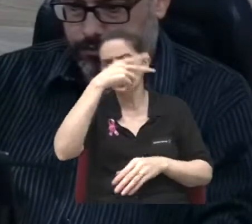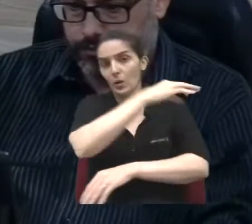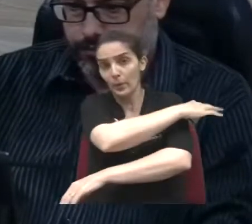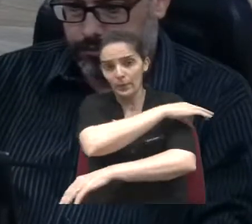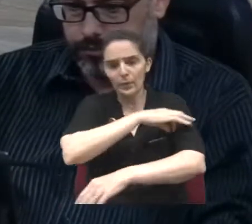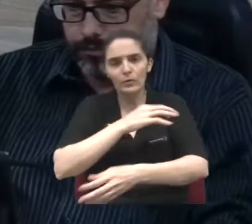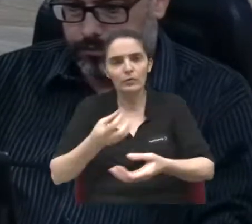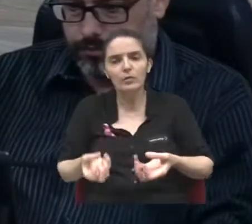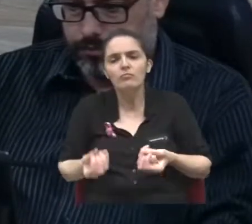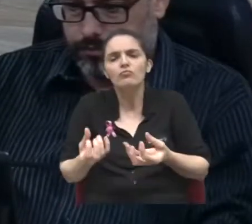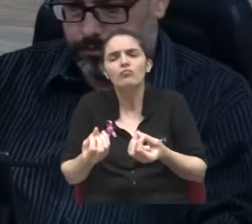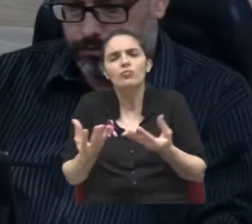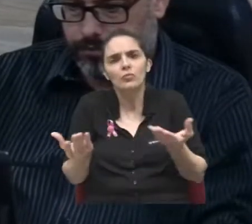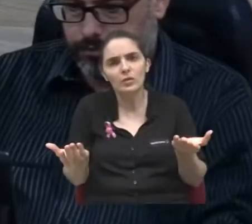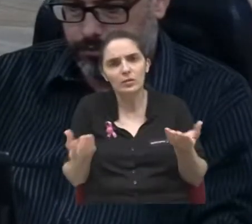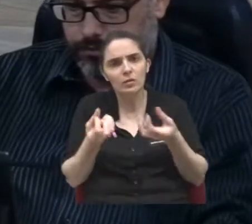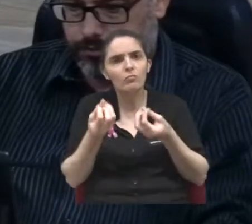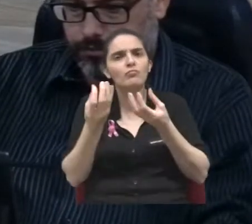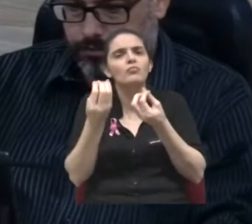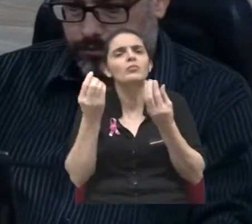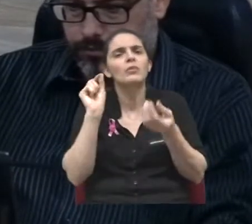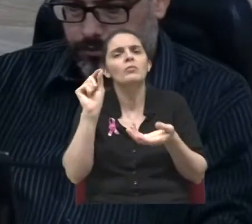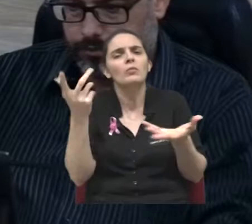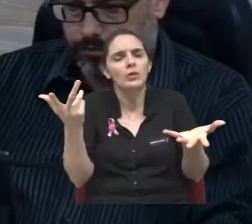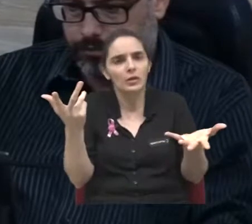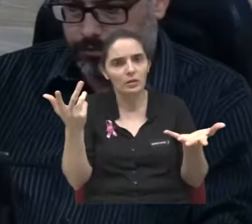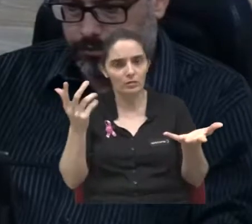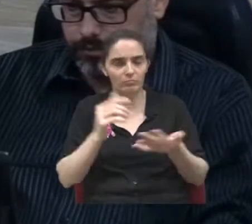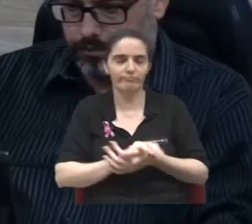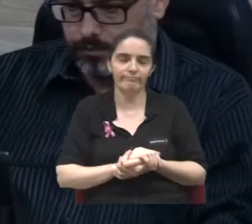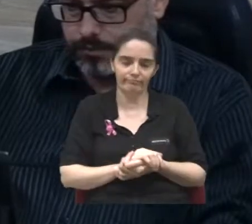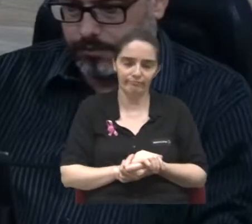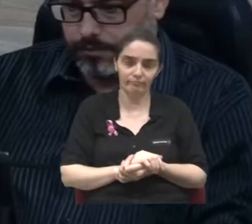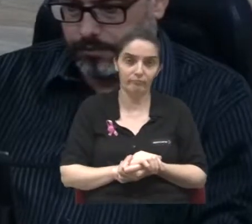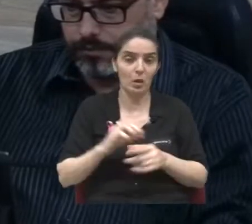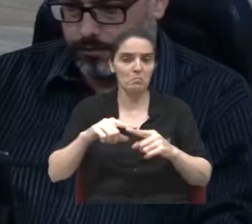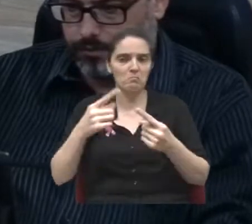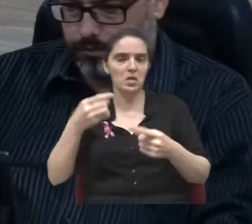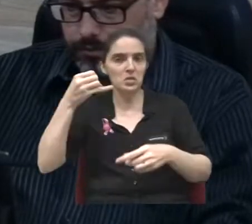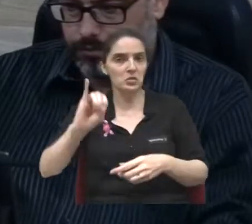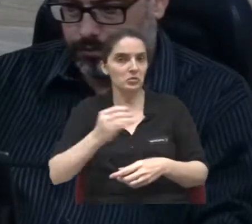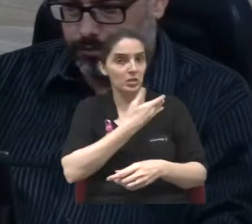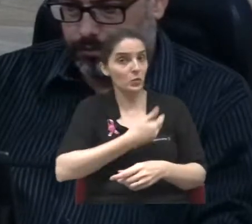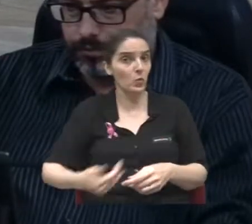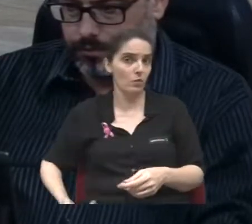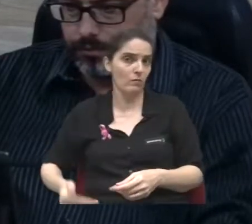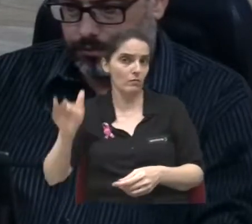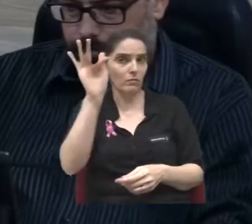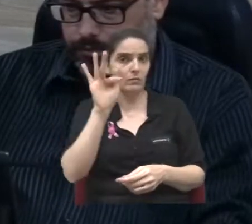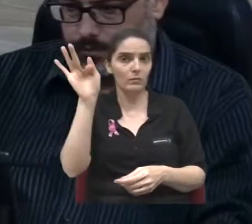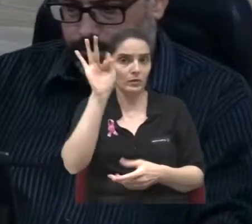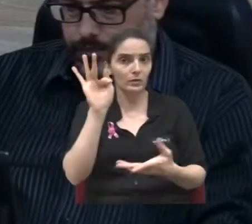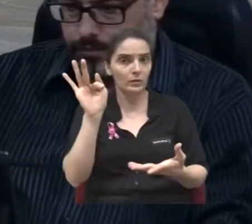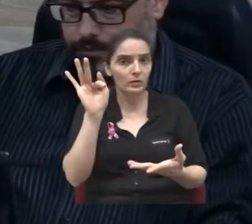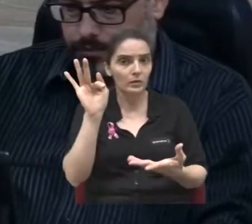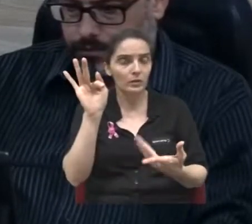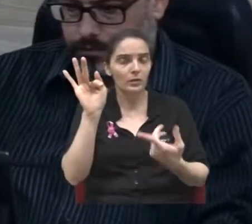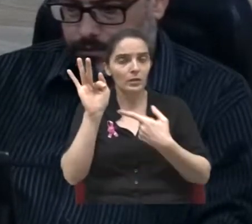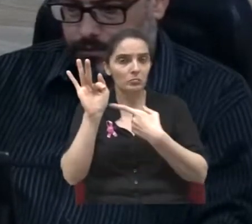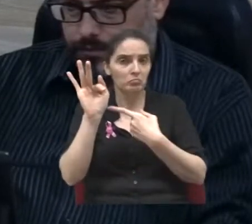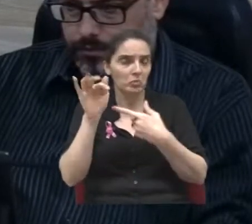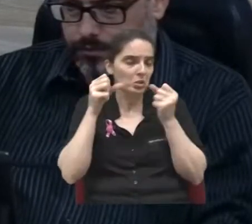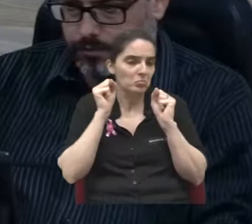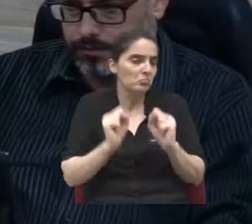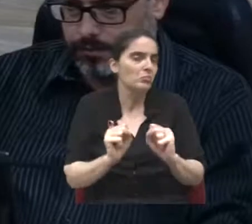Mayra disse, que é do governo federal, para que o governo federal possa ver